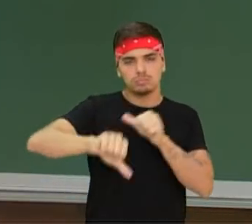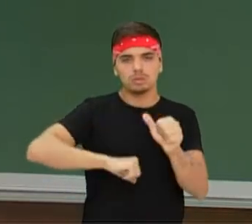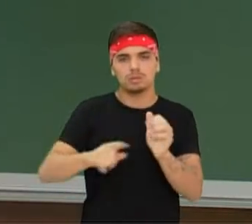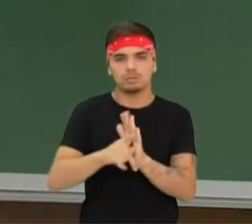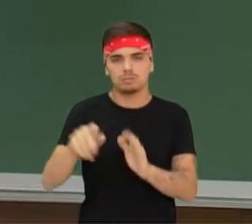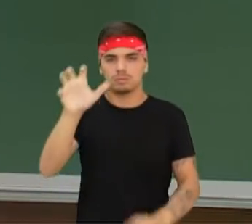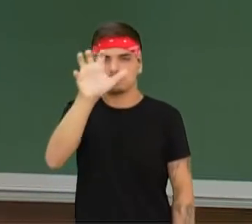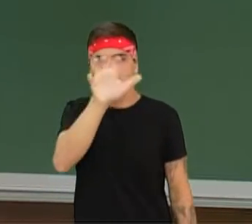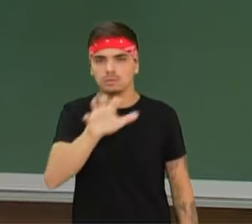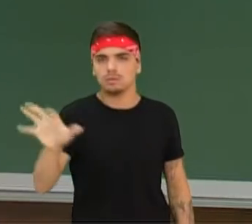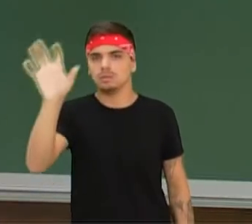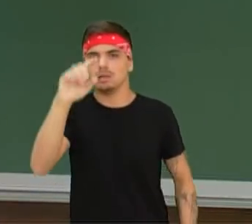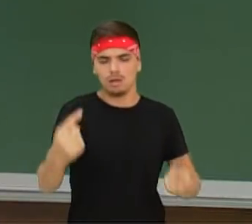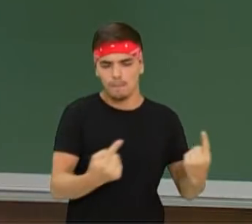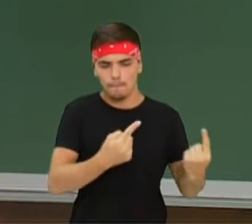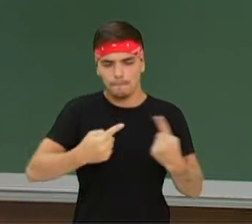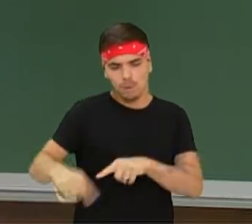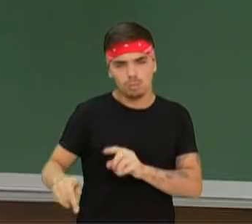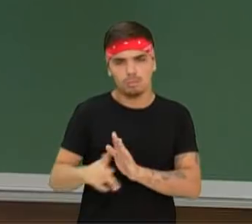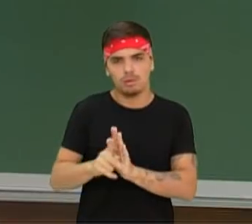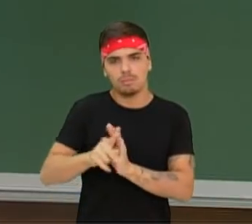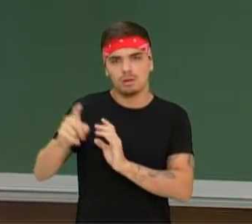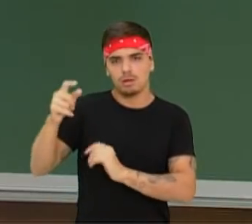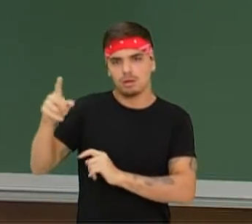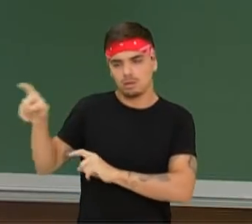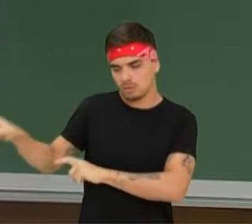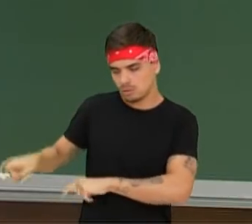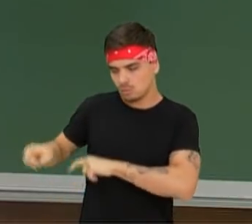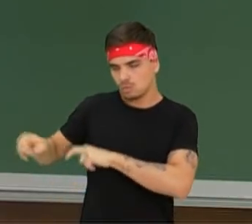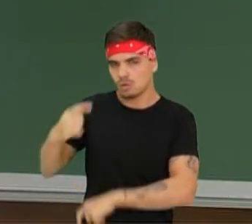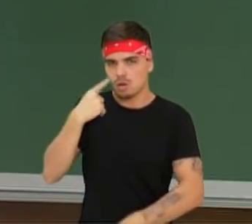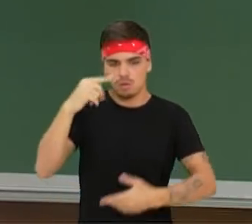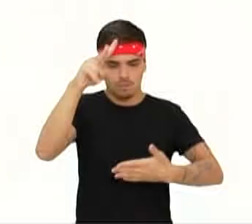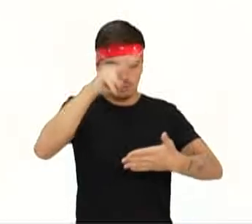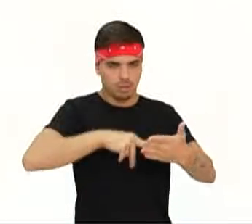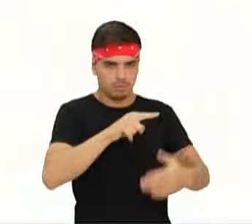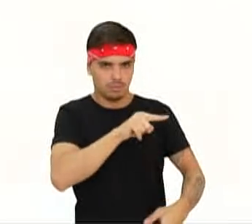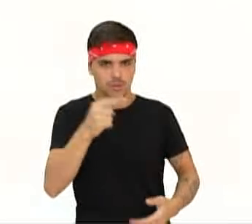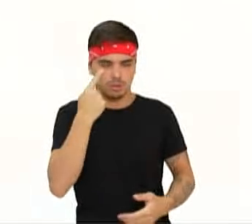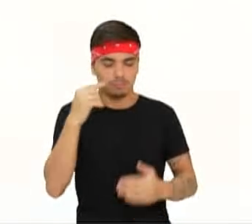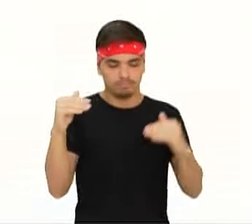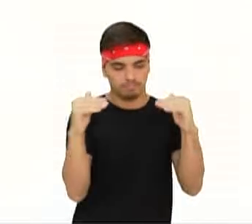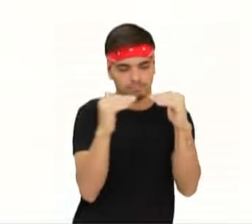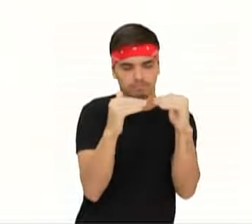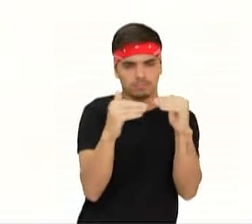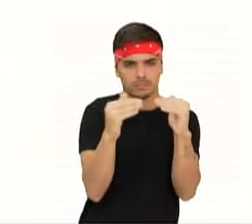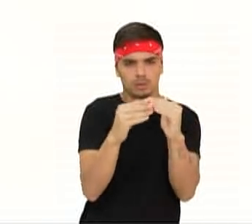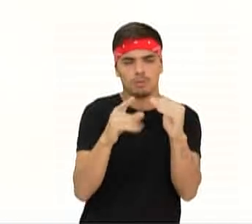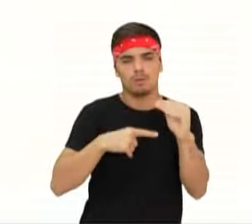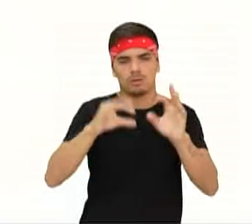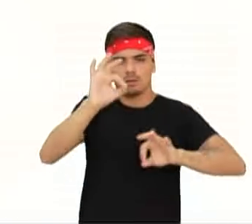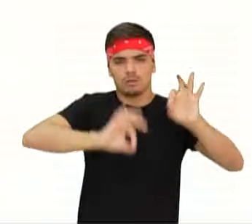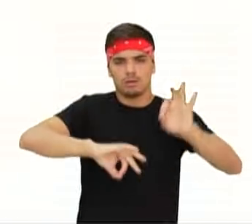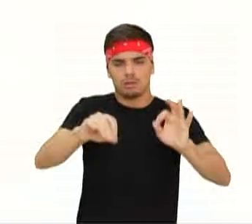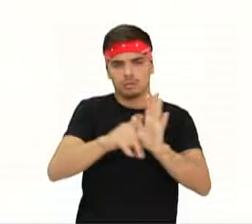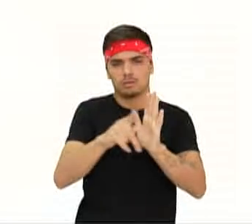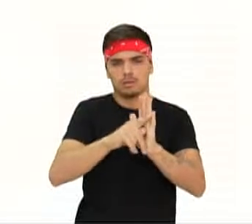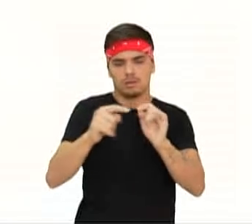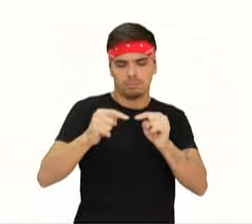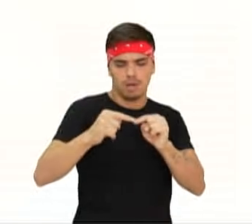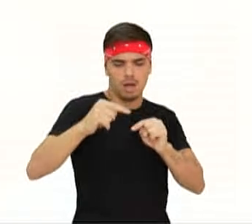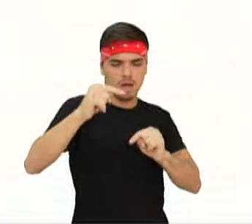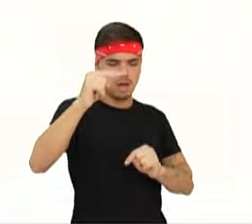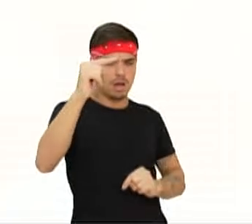impactos na agricultura. Então, aqui eu vou ler esses slides para vocês. De acordo com as projeções de aumento